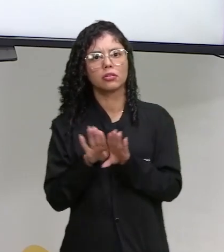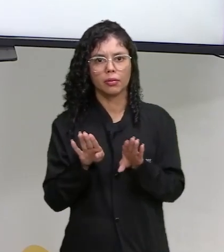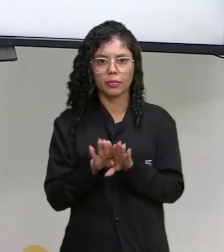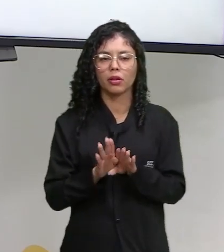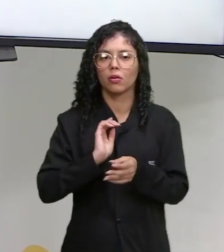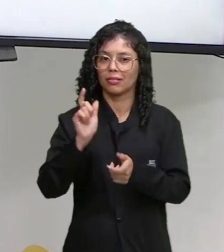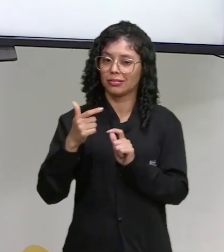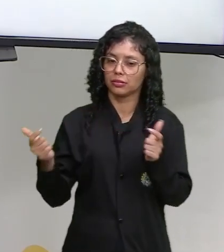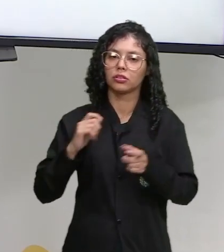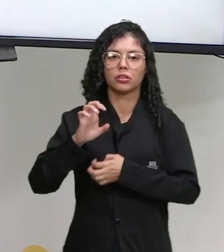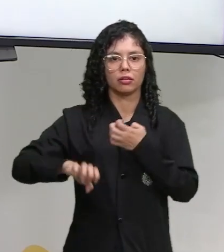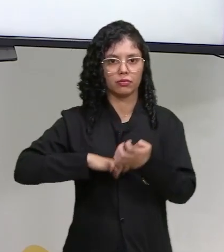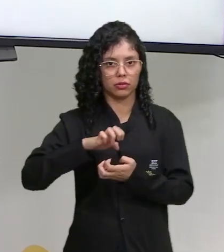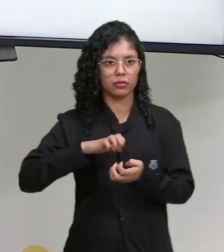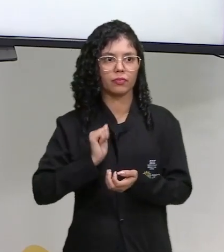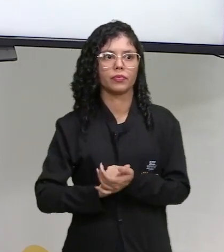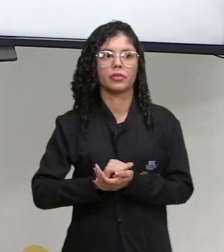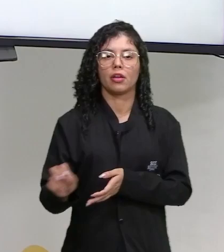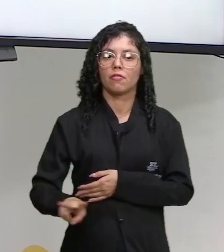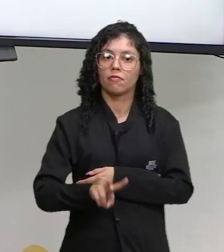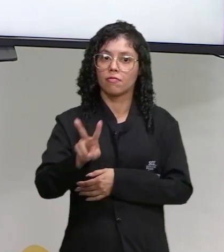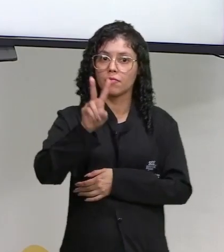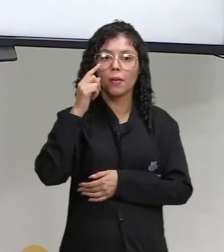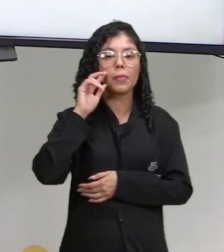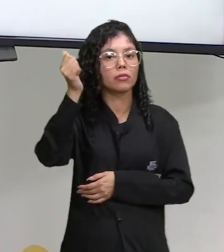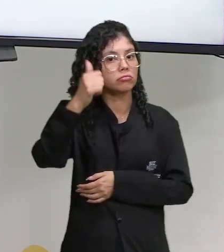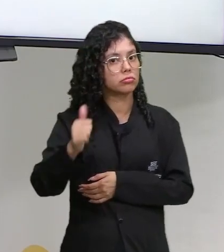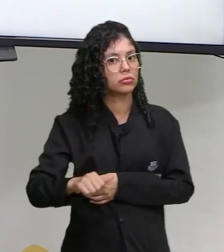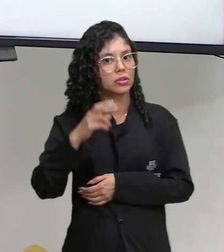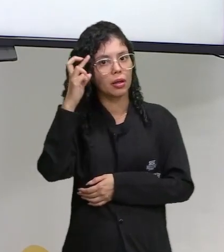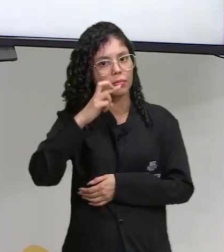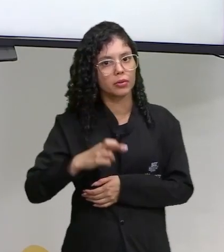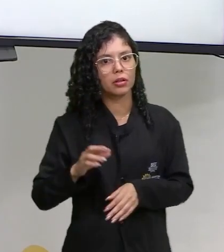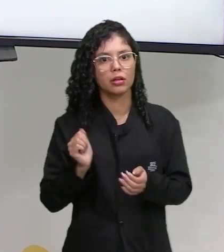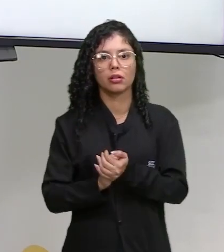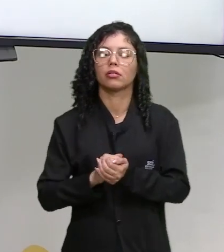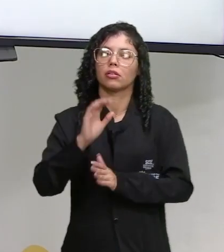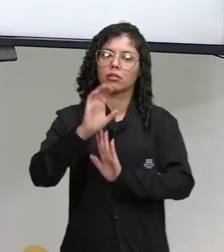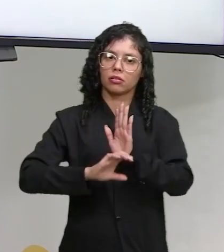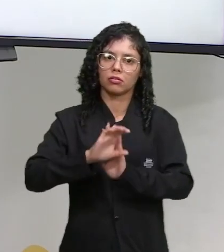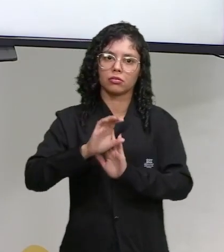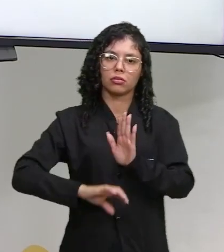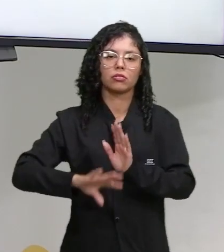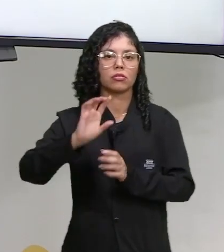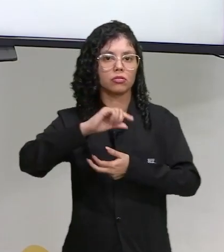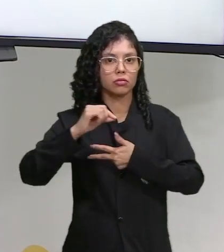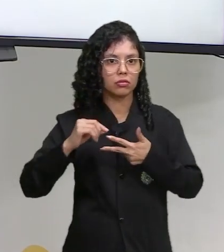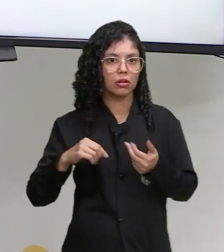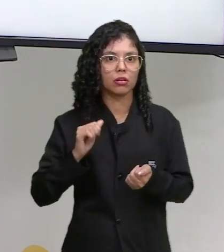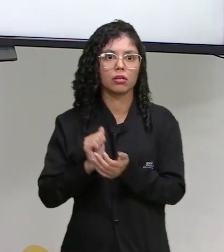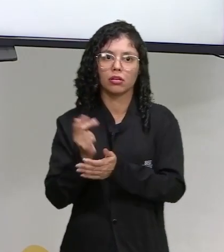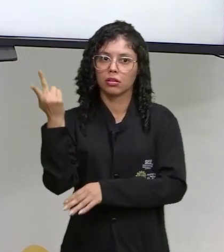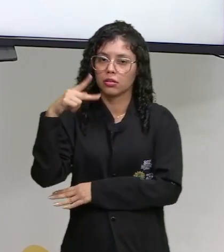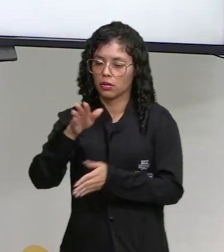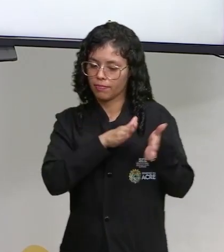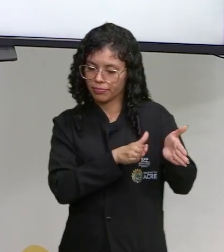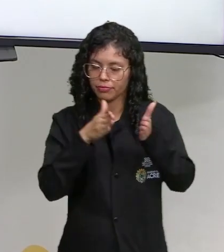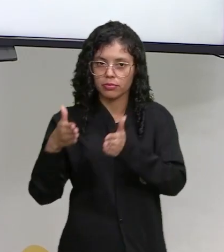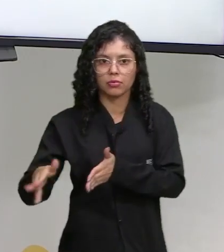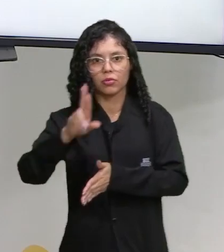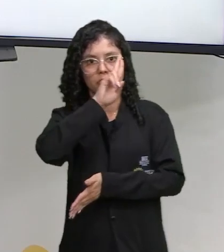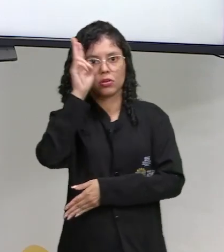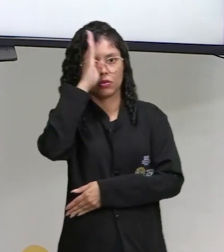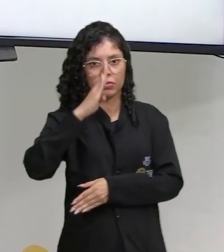grandes revoltas. Então, vale analisar aqui, né, para contexto de Enem, para entender as questões, que esse período da história do Brasil ele